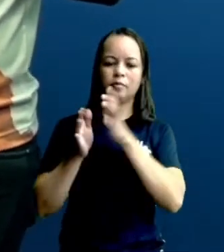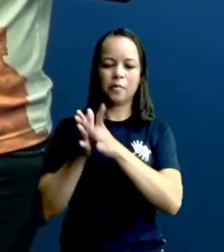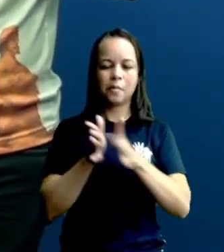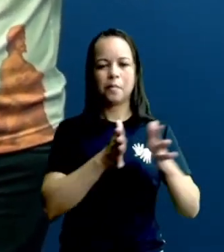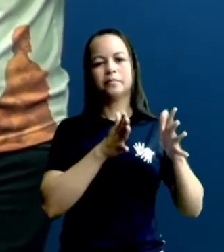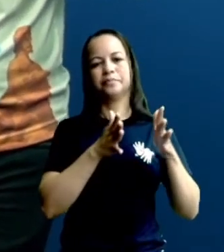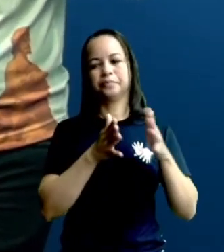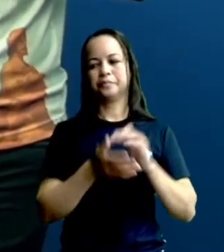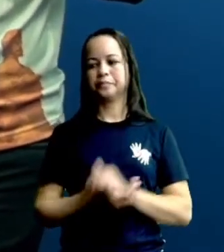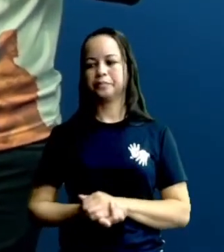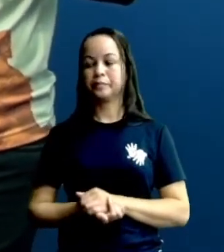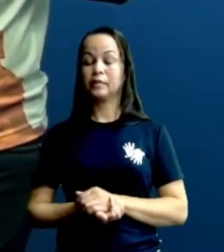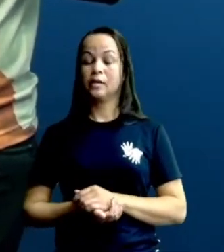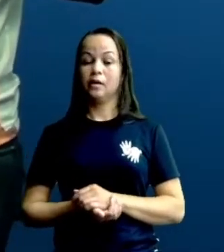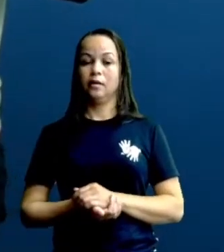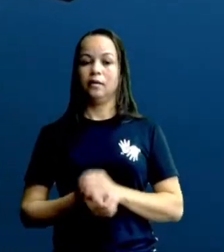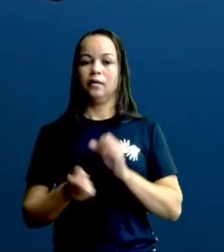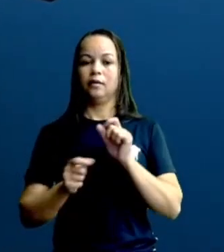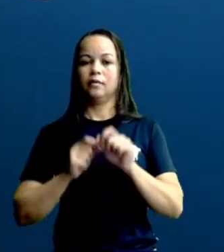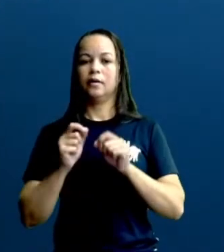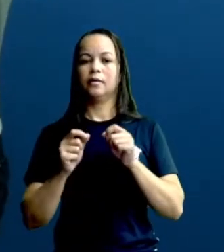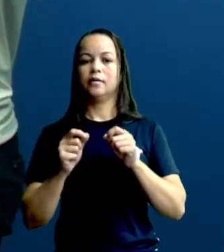etapa, que é uma etapa